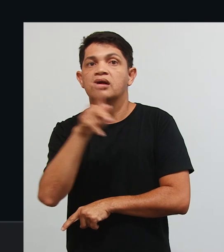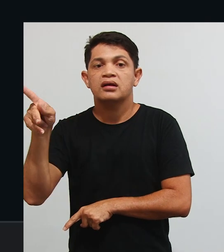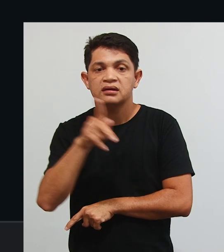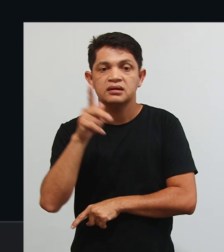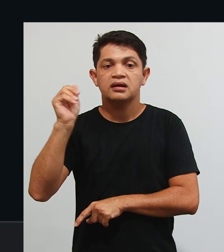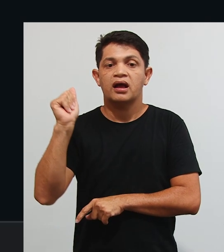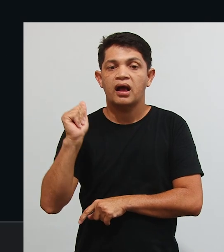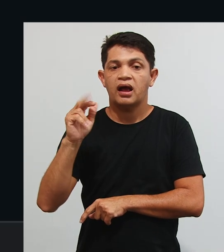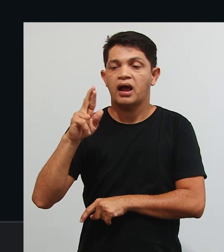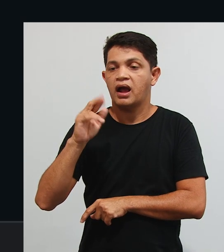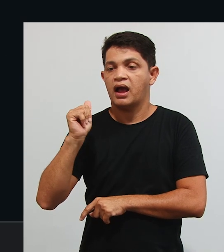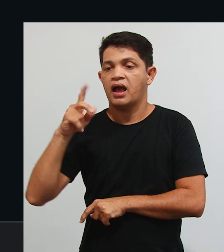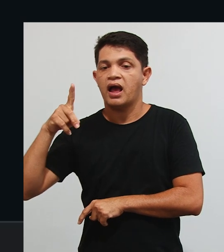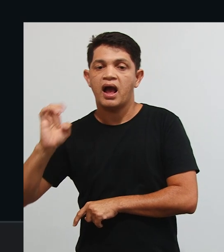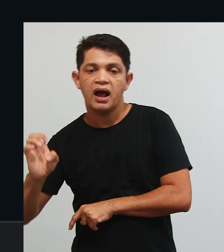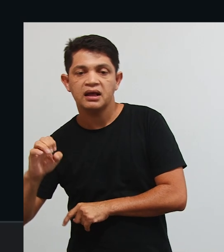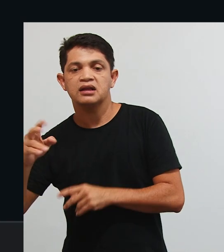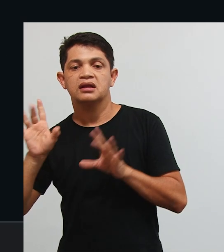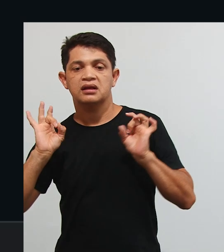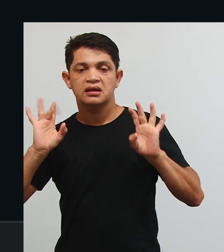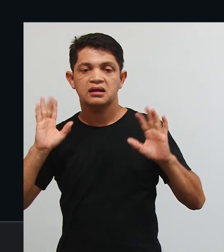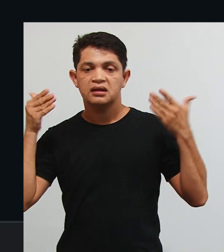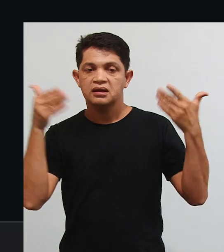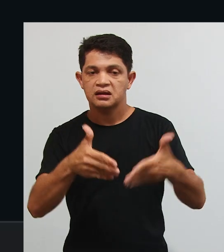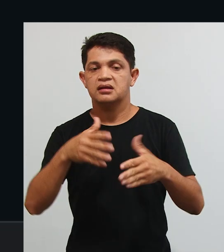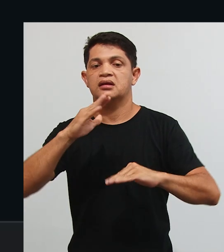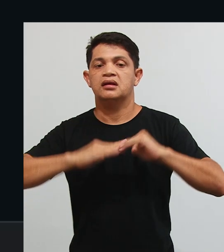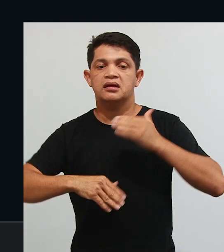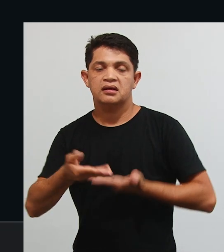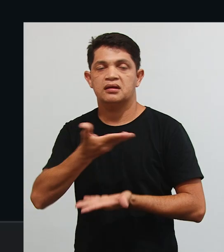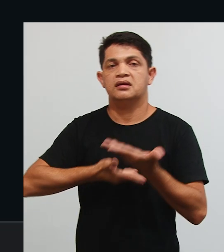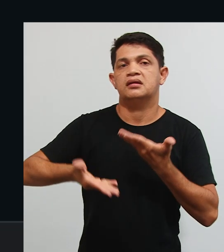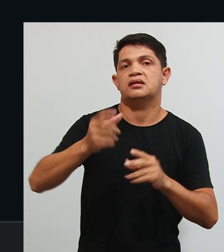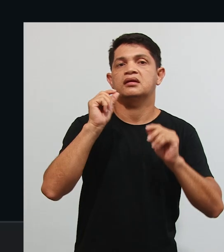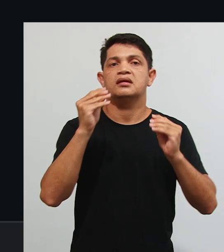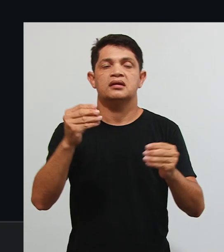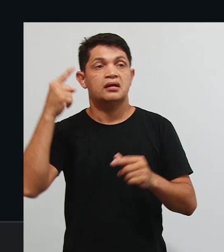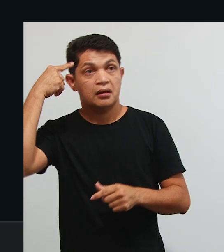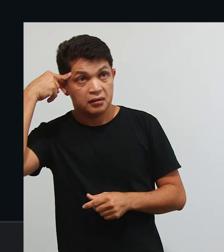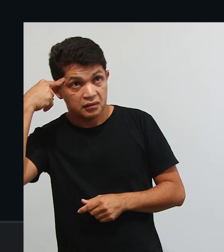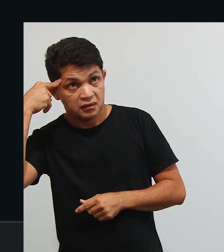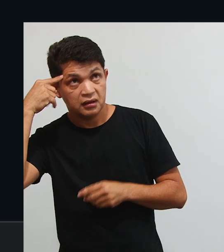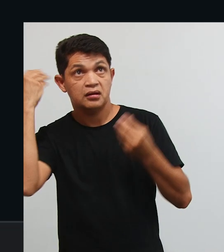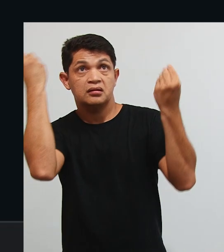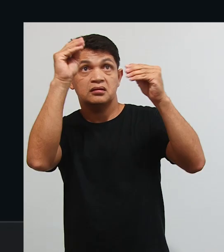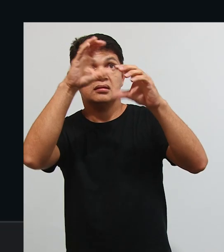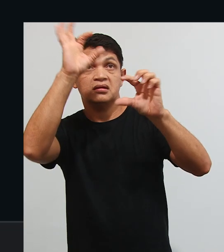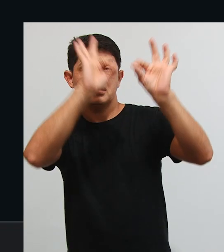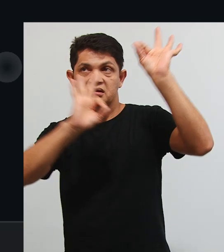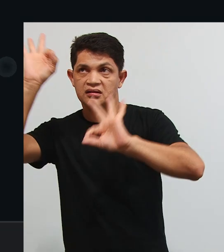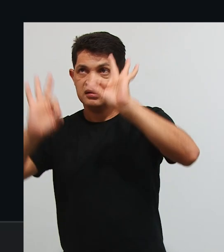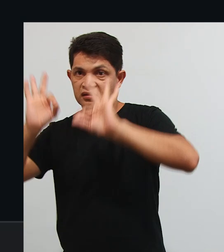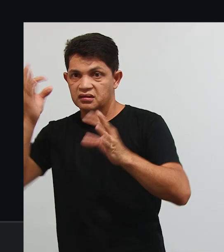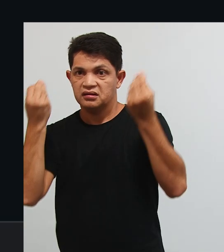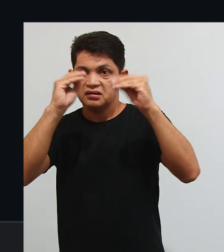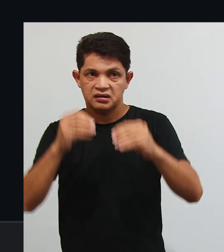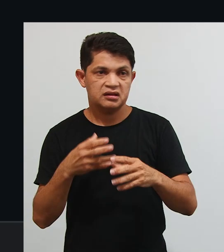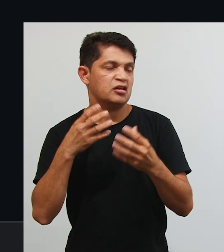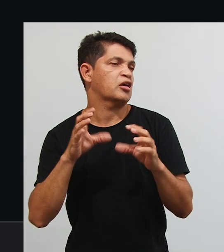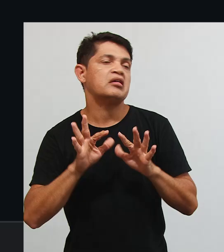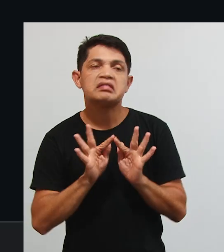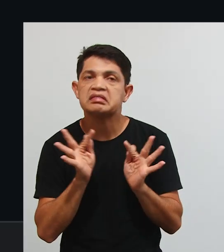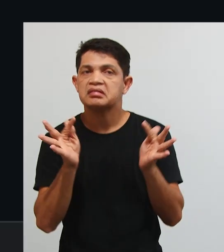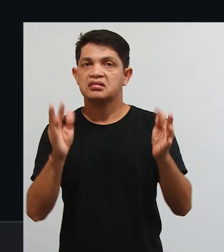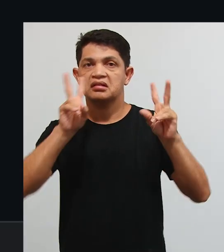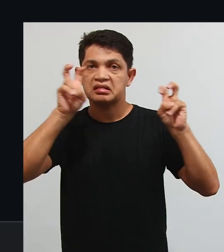professora Ariadne, né? Com especialmente aqui eu destaco pensamento decolonial, que não é um tema muito